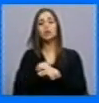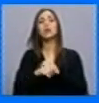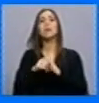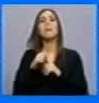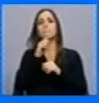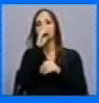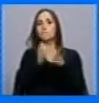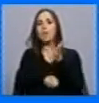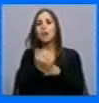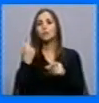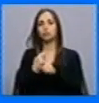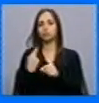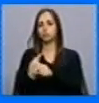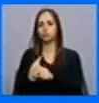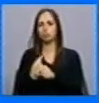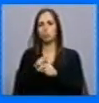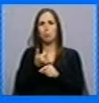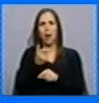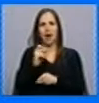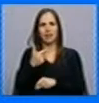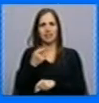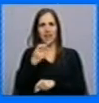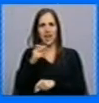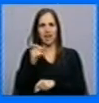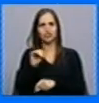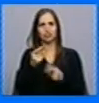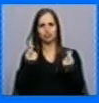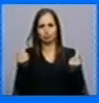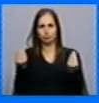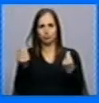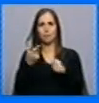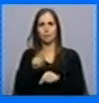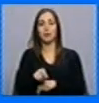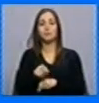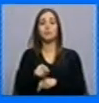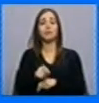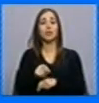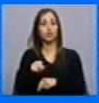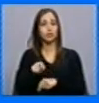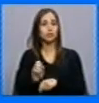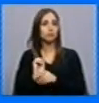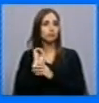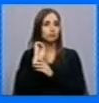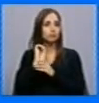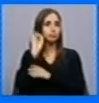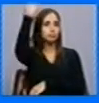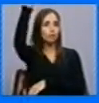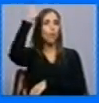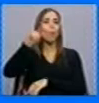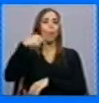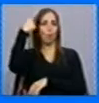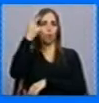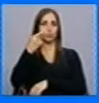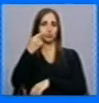seres vivos, bactérias também. E, portanto, esta história nós enviámos lá para cima outros representantes